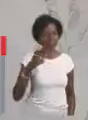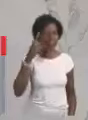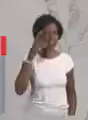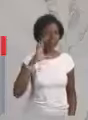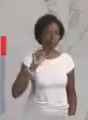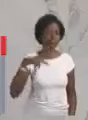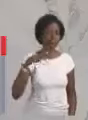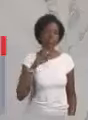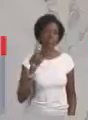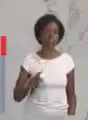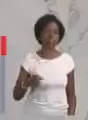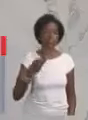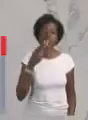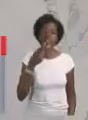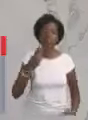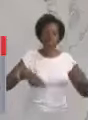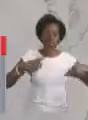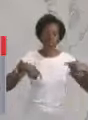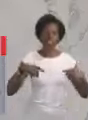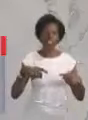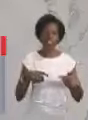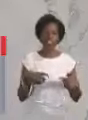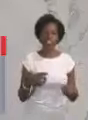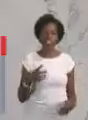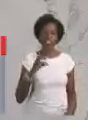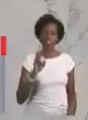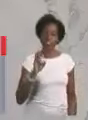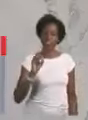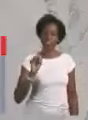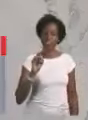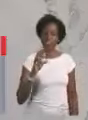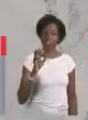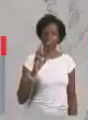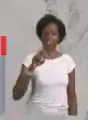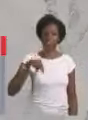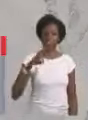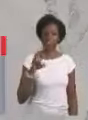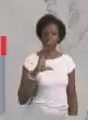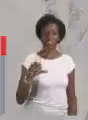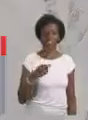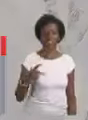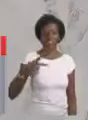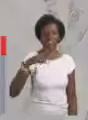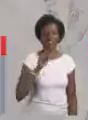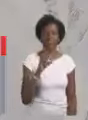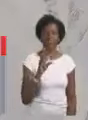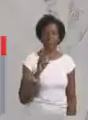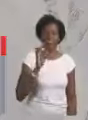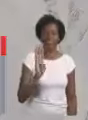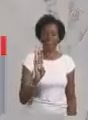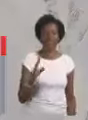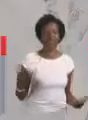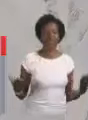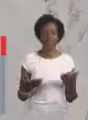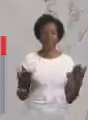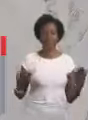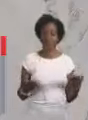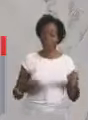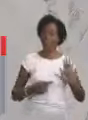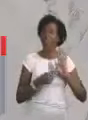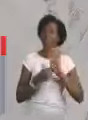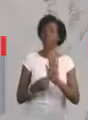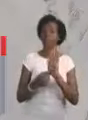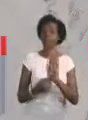falando da política de desoneração do PSDB né que agora é vai